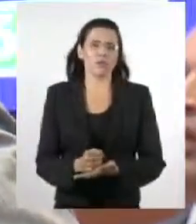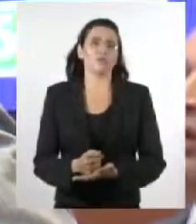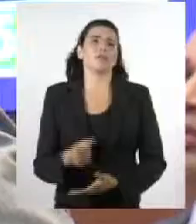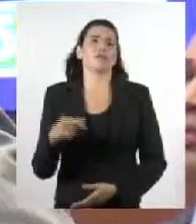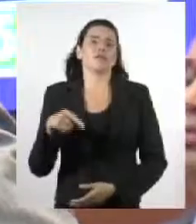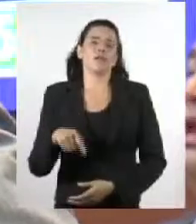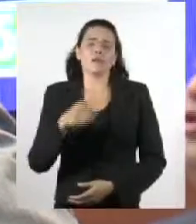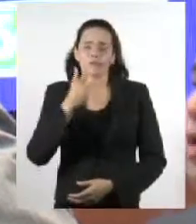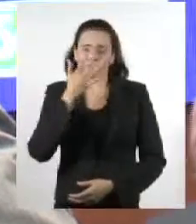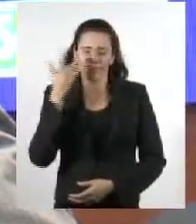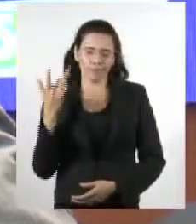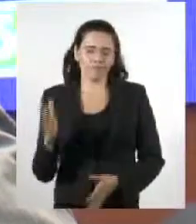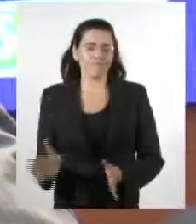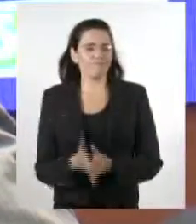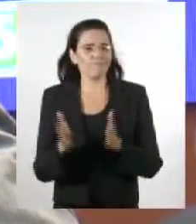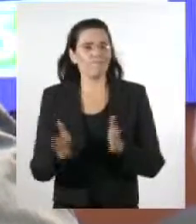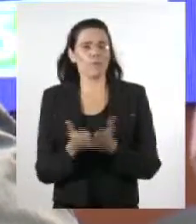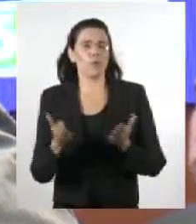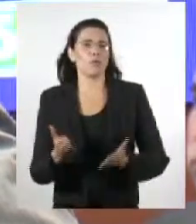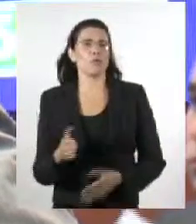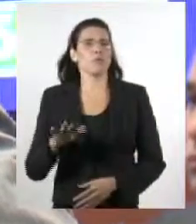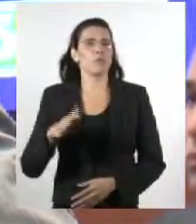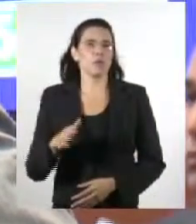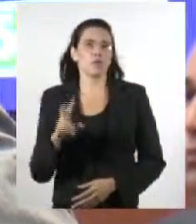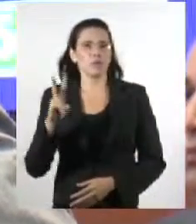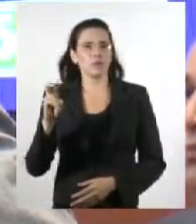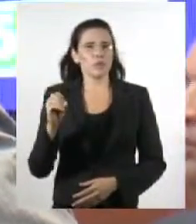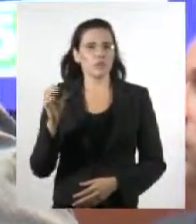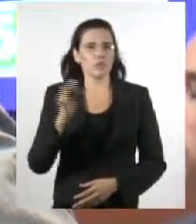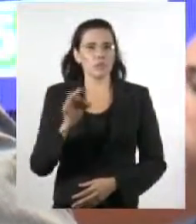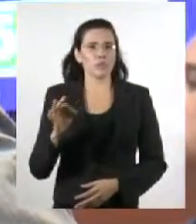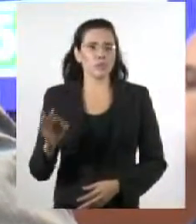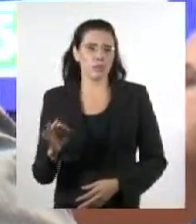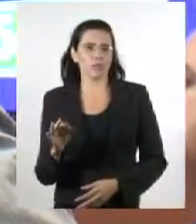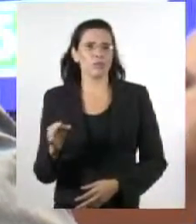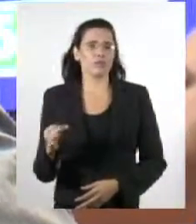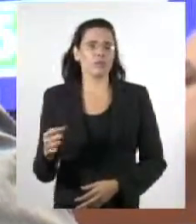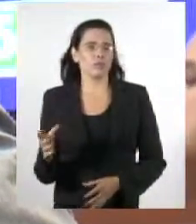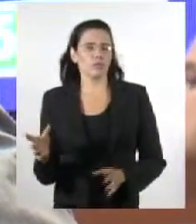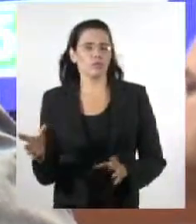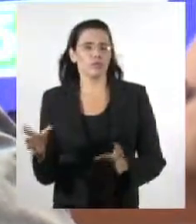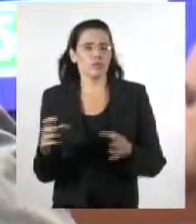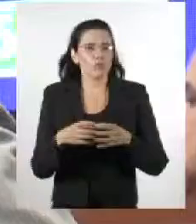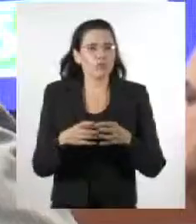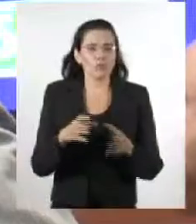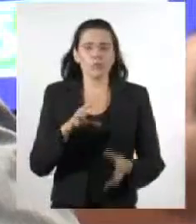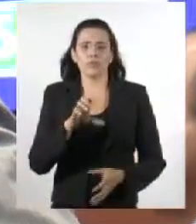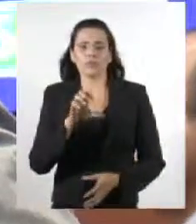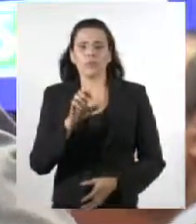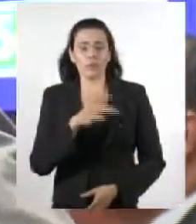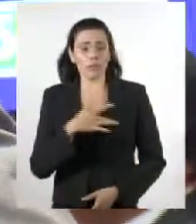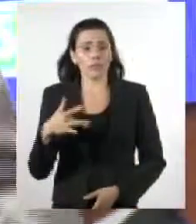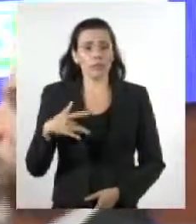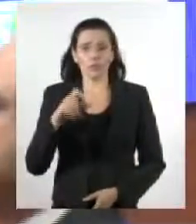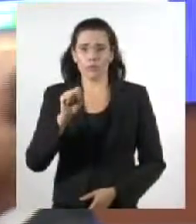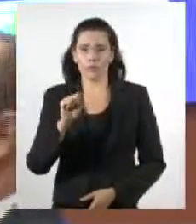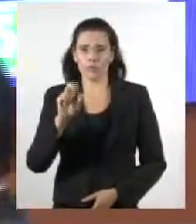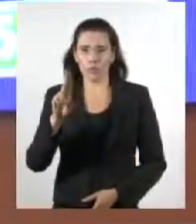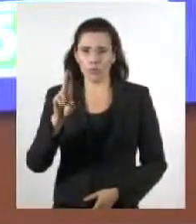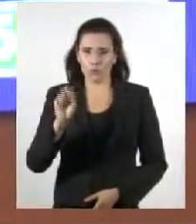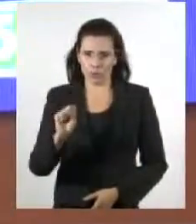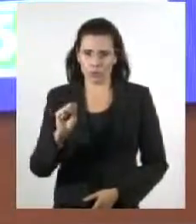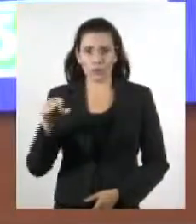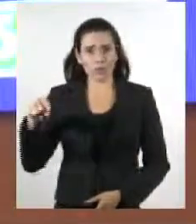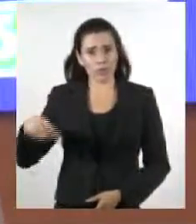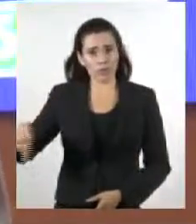dos procedimentos de alta complexidade. São 2.100 hospitais que prestam majoritariamente assistência gratuita. Muitas